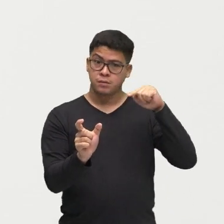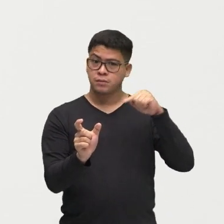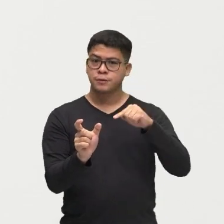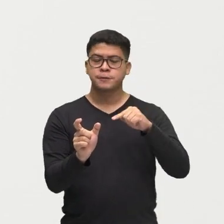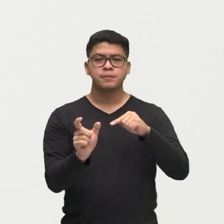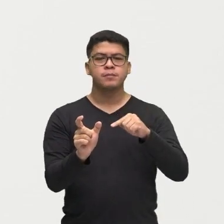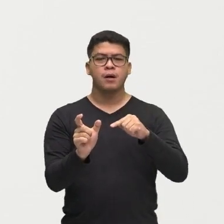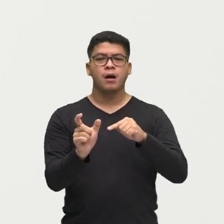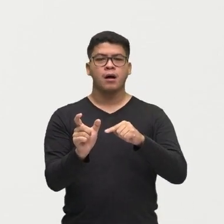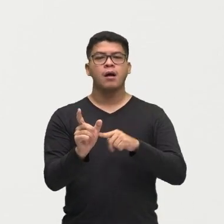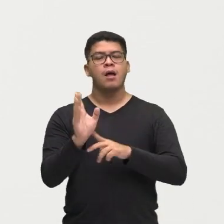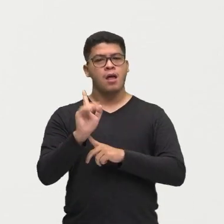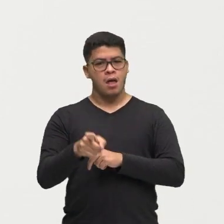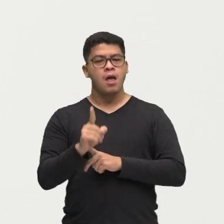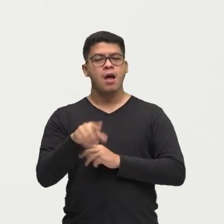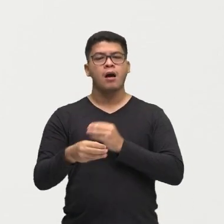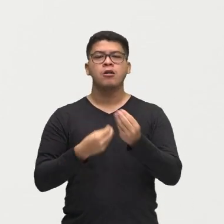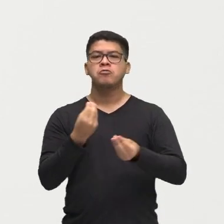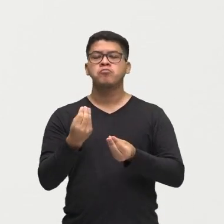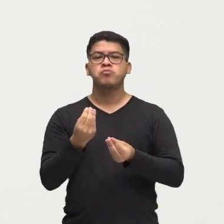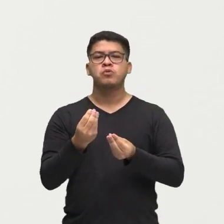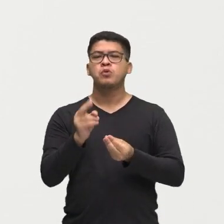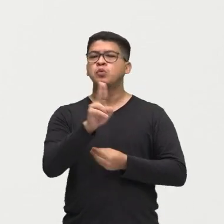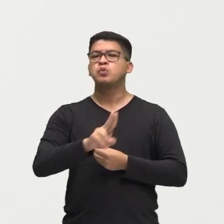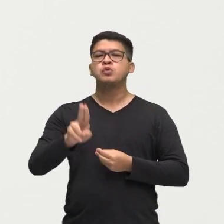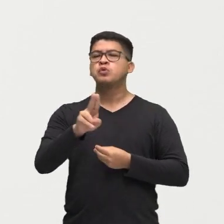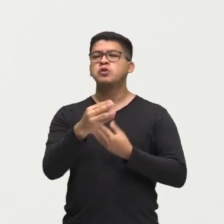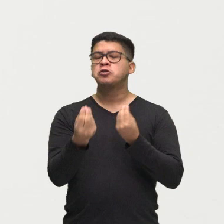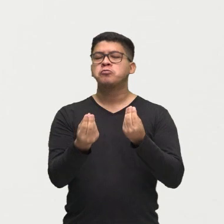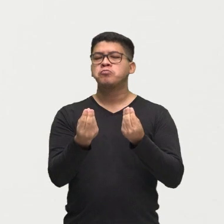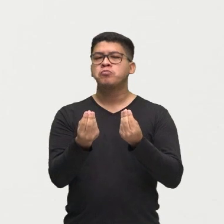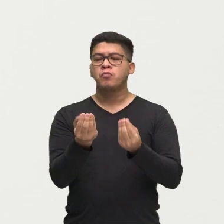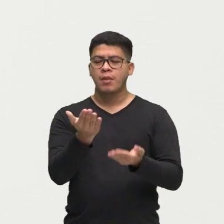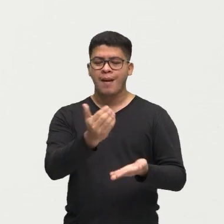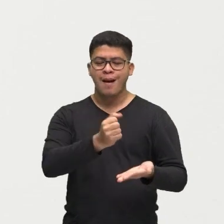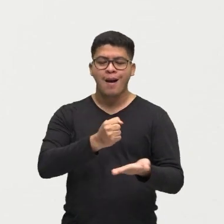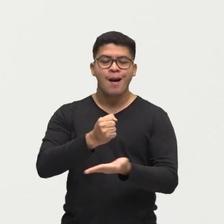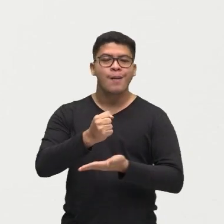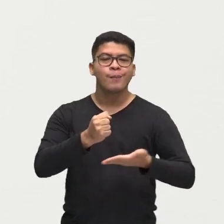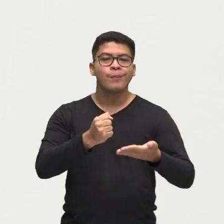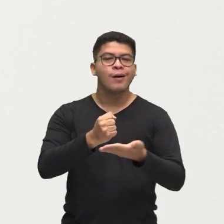verbo principal é utilizado como na sua forma